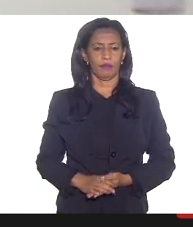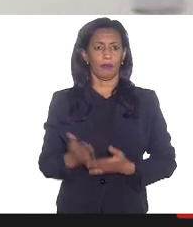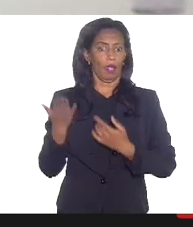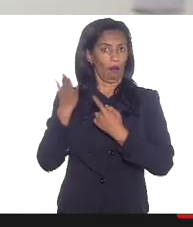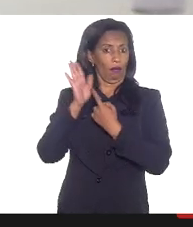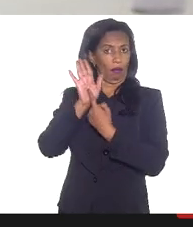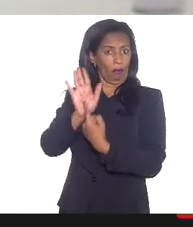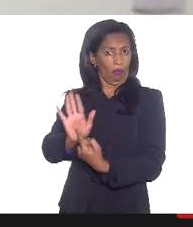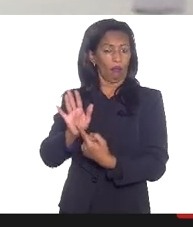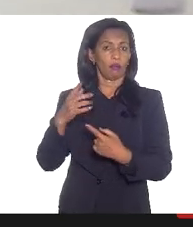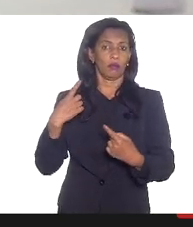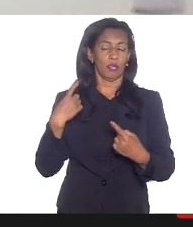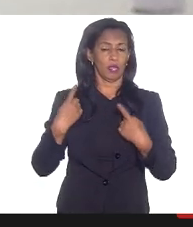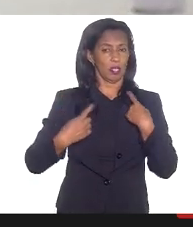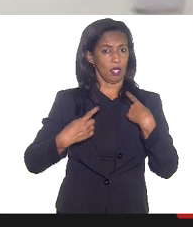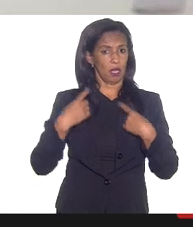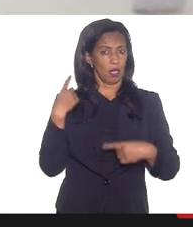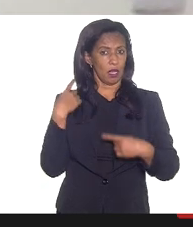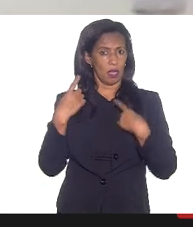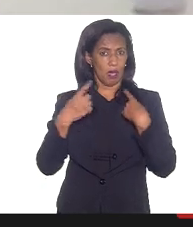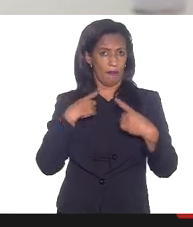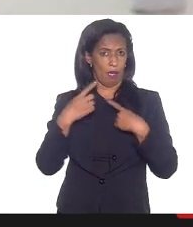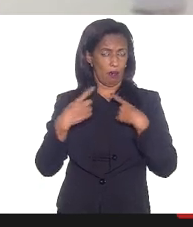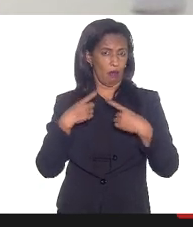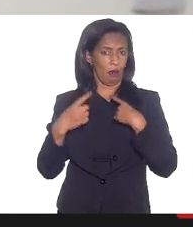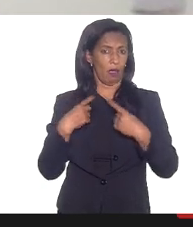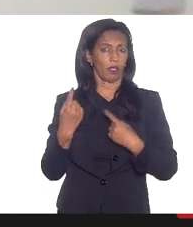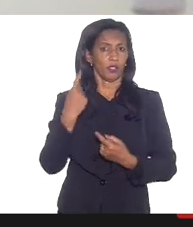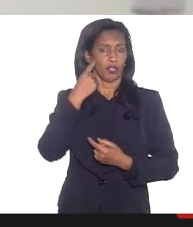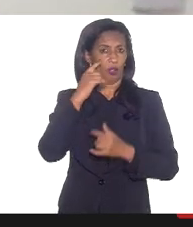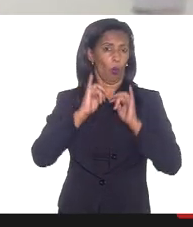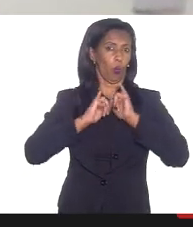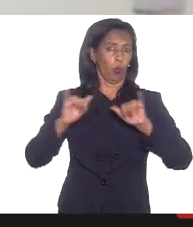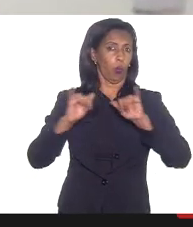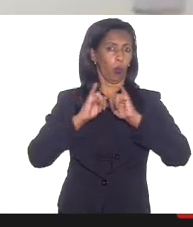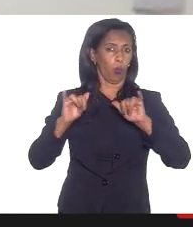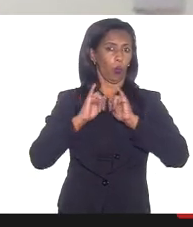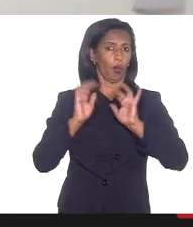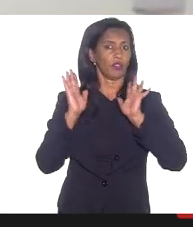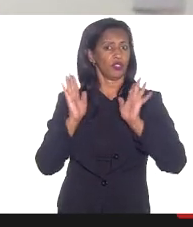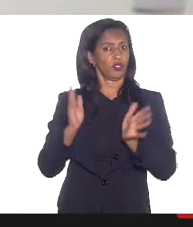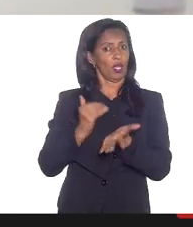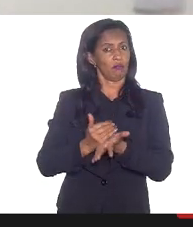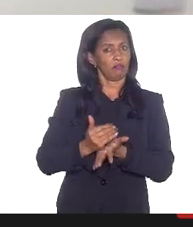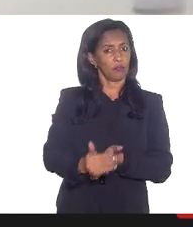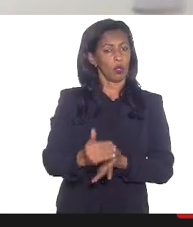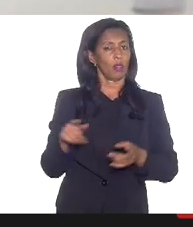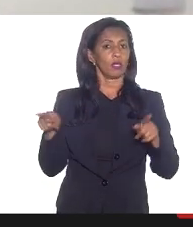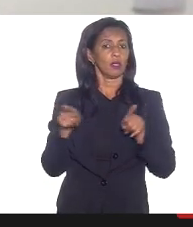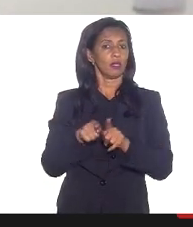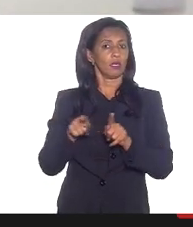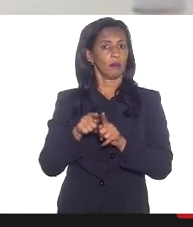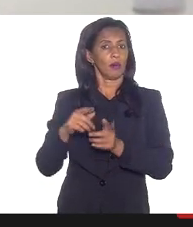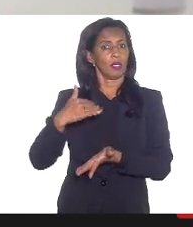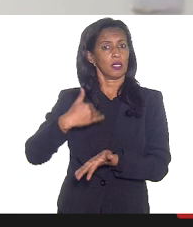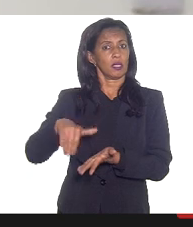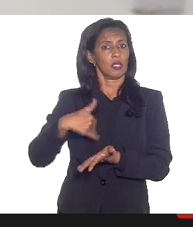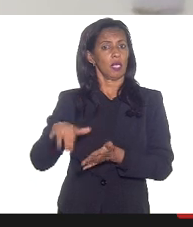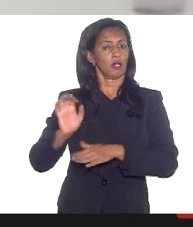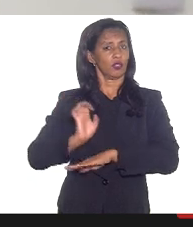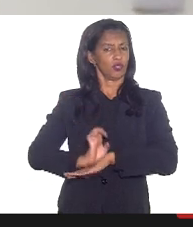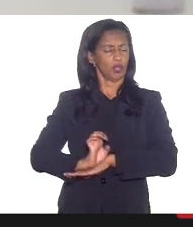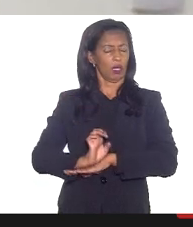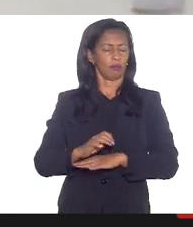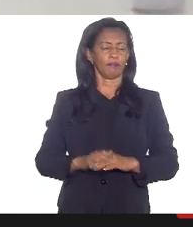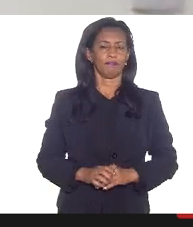desse, né, desse debate que, como a gente já viu, né, e vem sendo divulgado, já se iniciou também para a Secretaria de Estado.